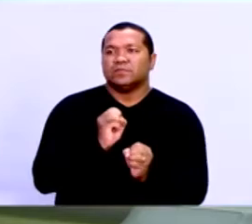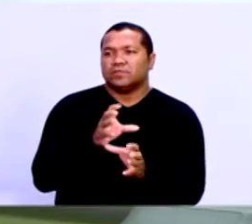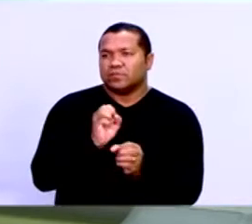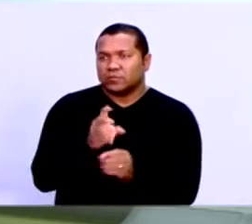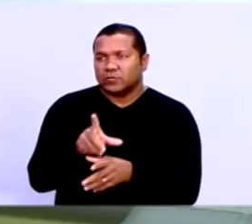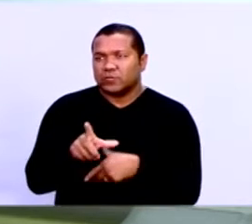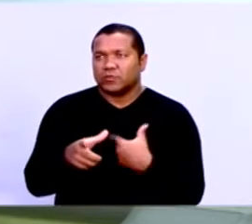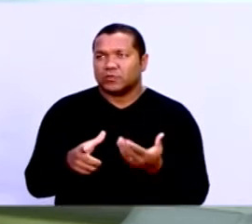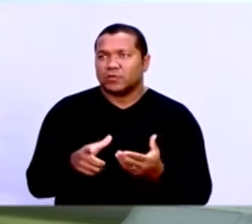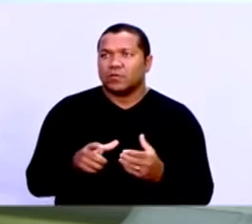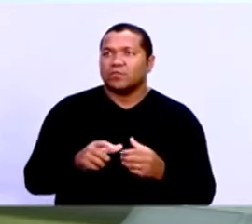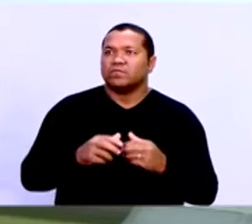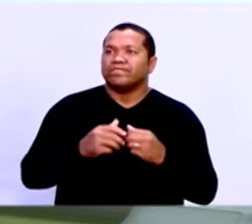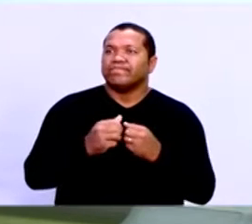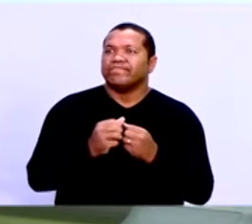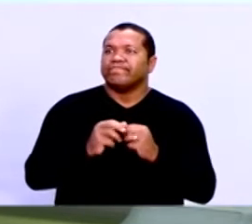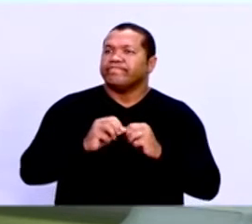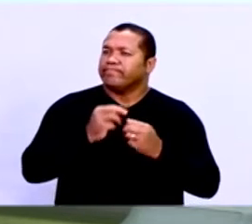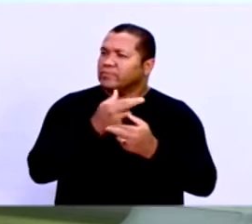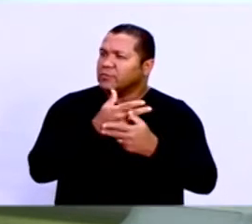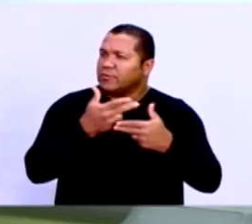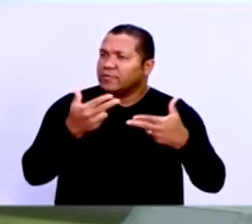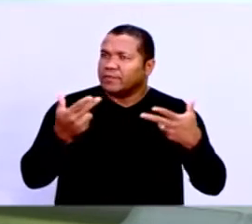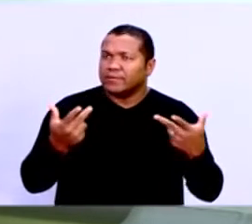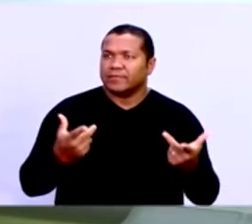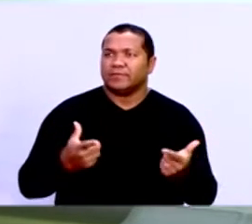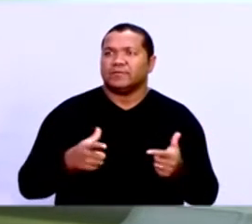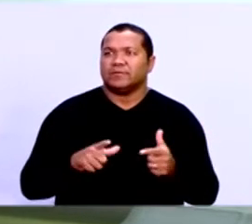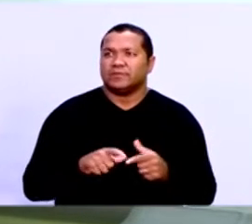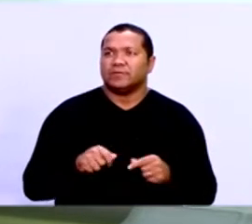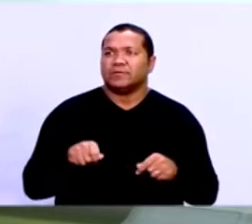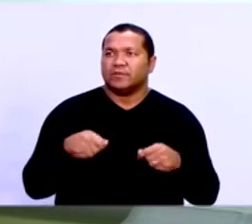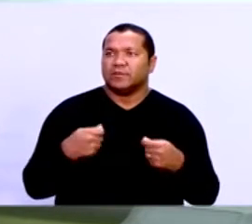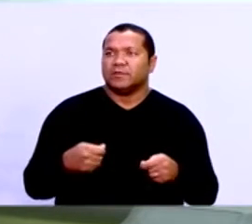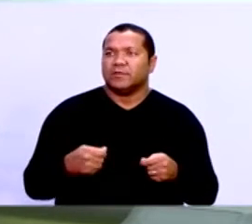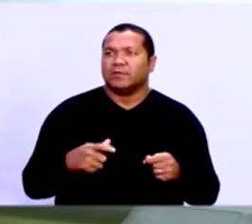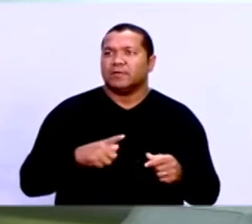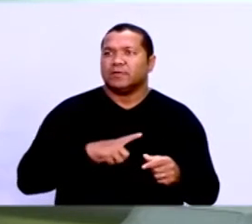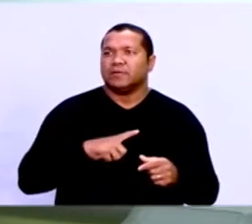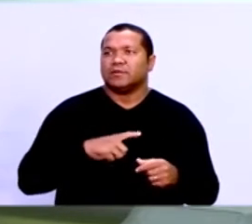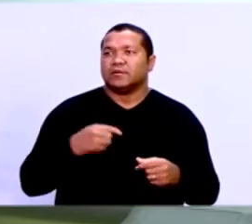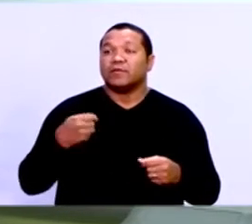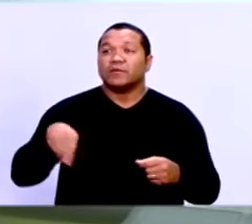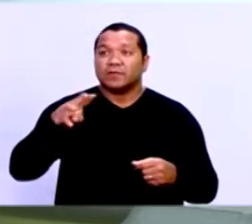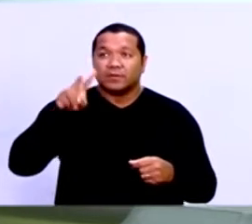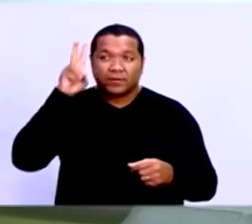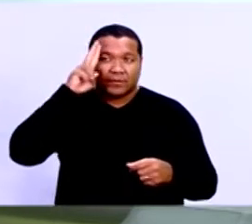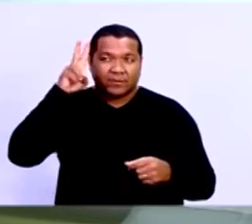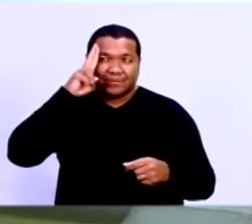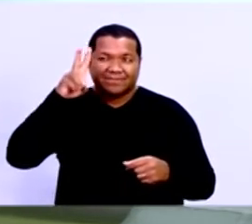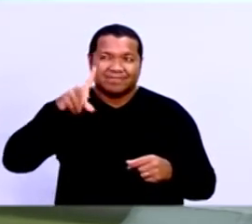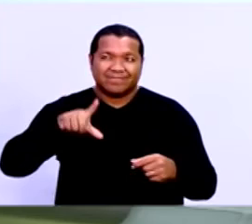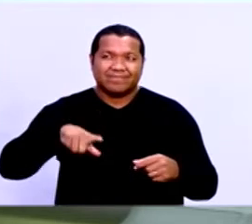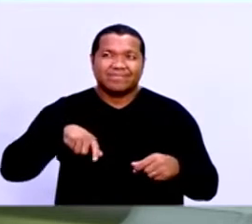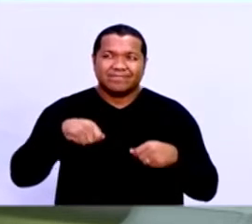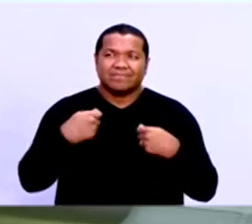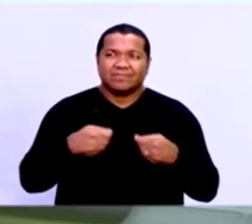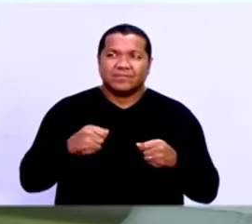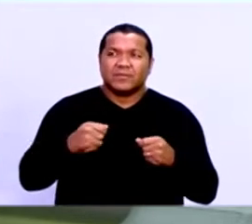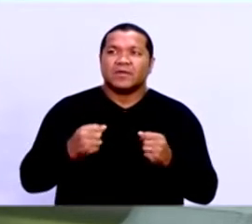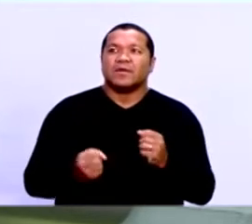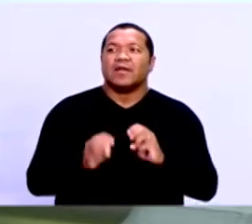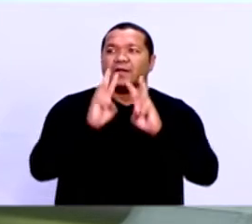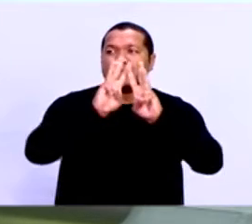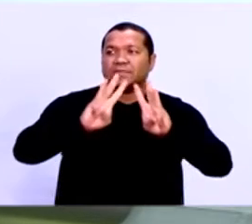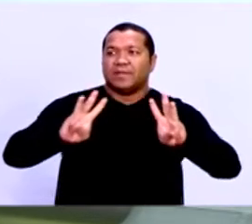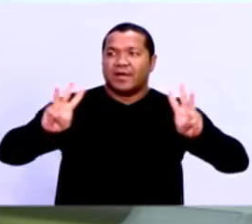com esse fonte de de assunto com essas teorias que tudo será abordado de uma maneira sempre muito prática vamos